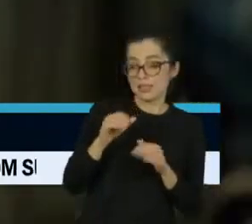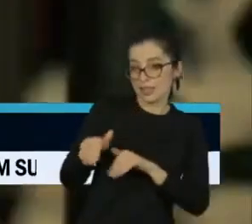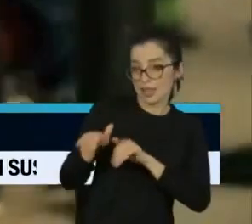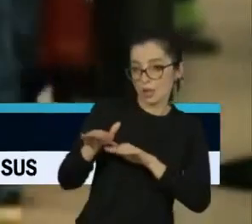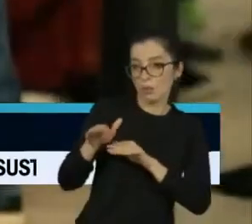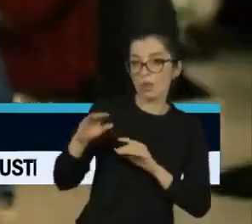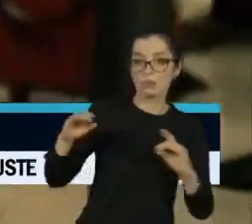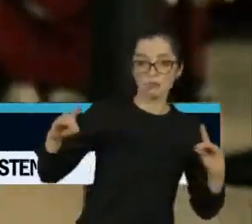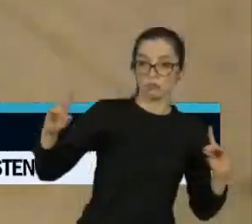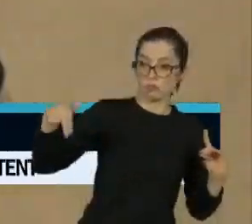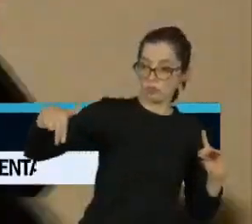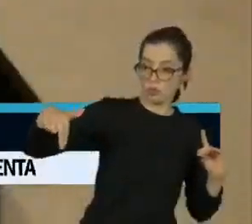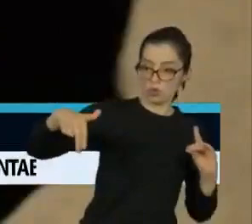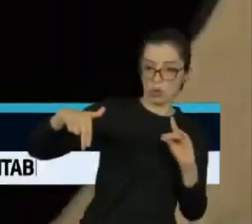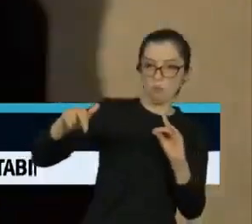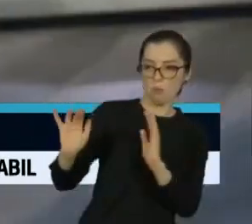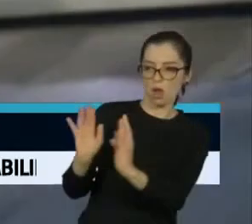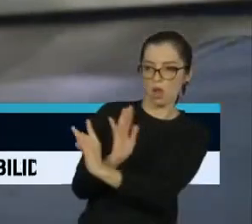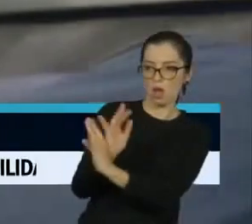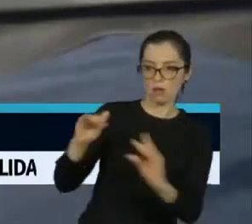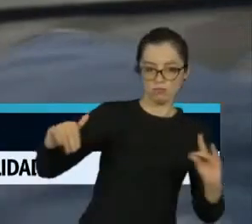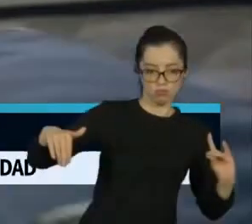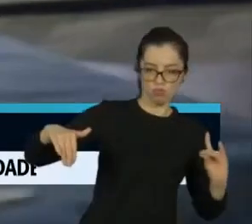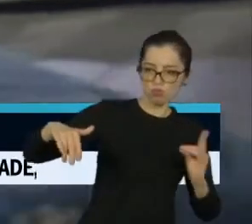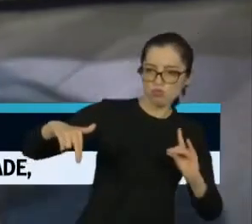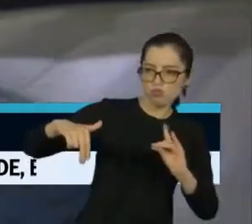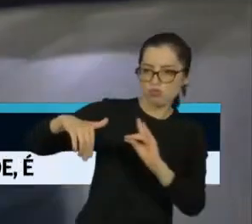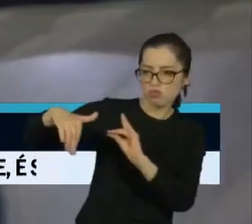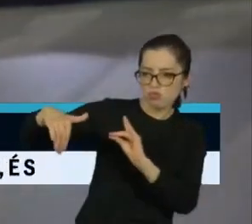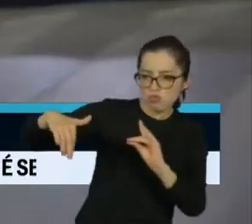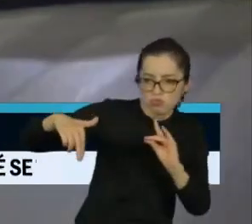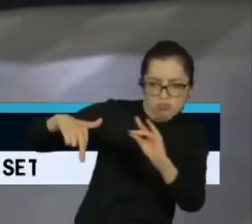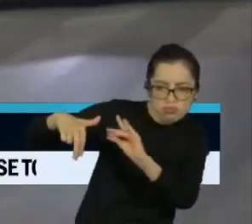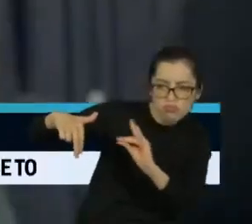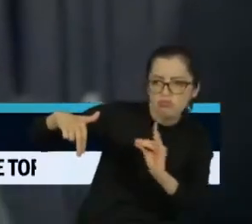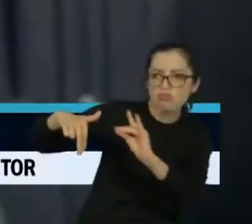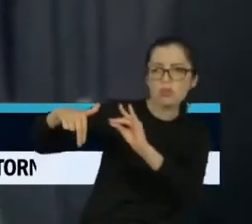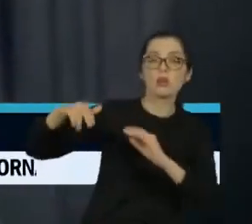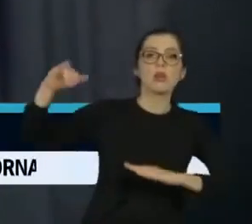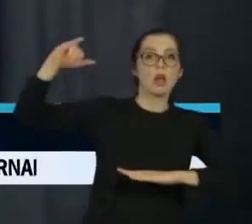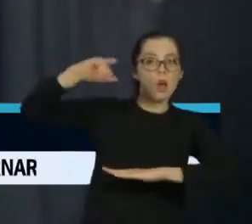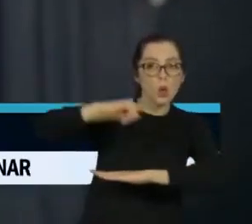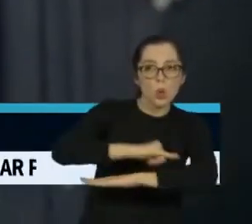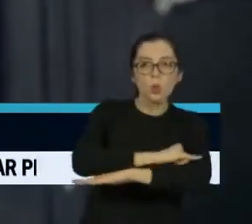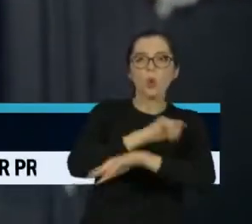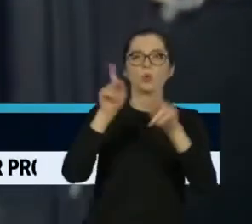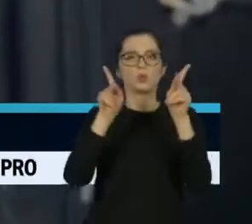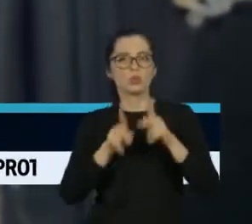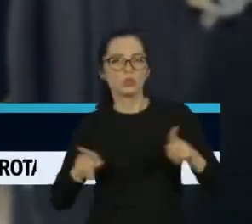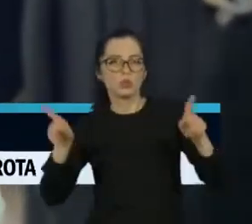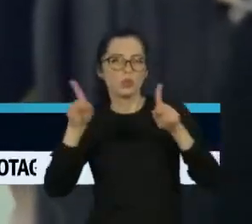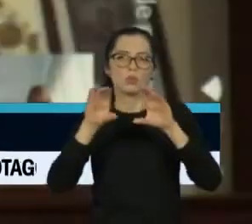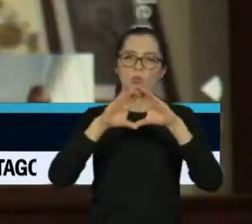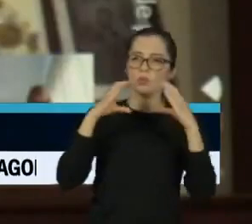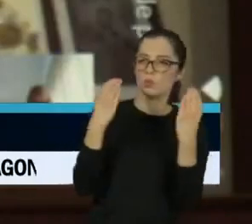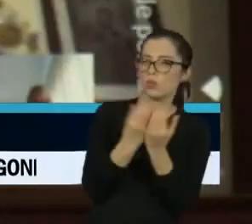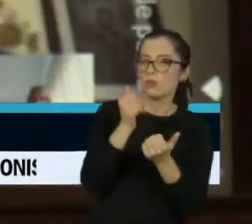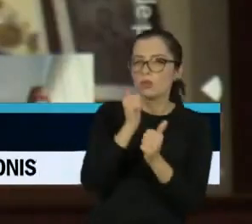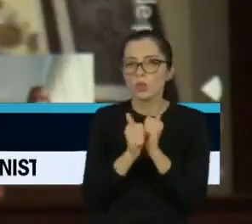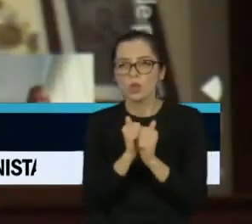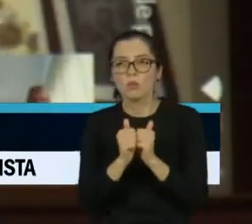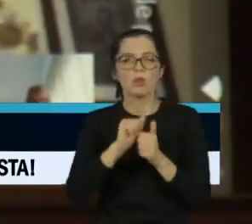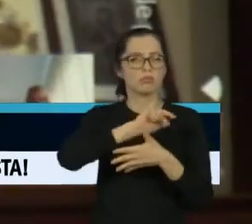grande circulação de pessoas, como portos, aeroportos, shopping centers e estádios de futebol. O cão vai